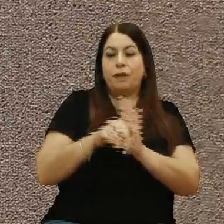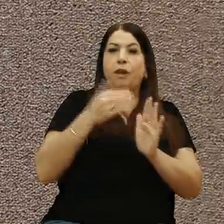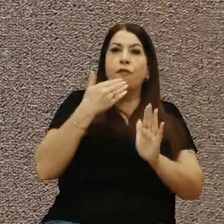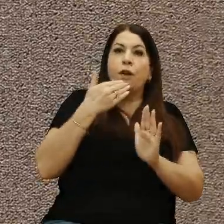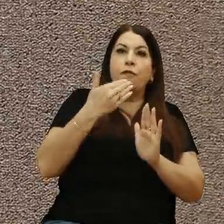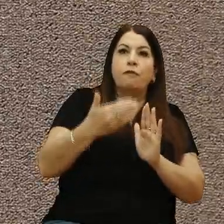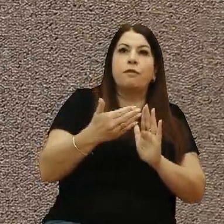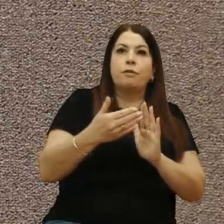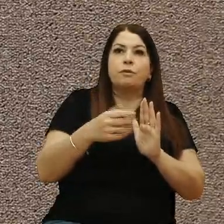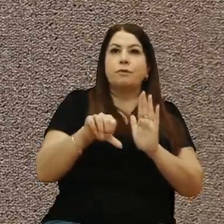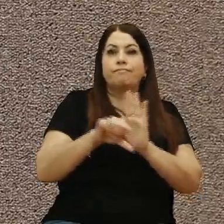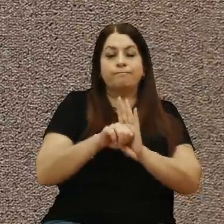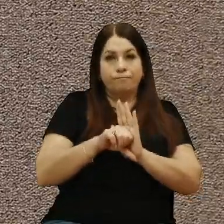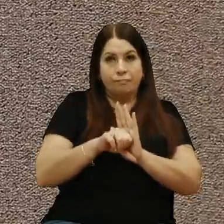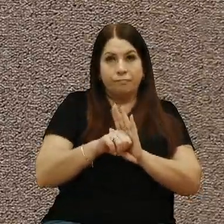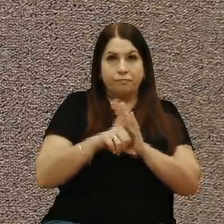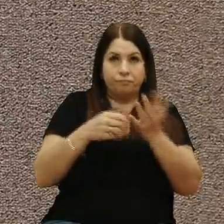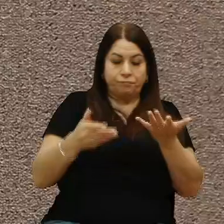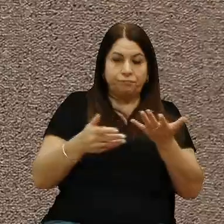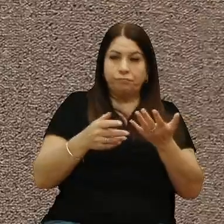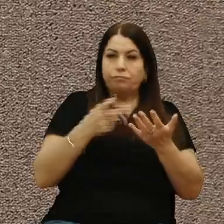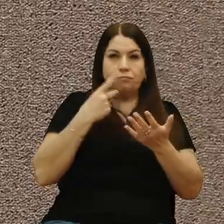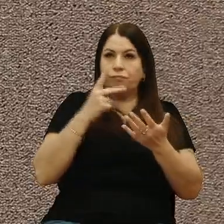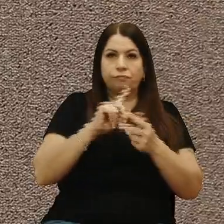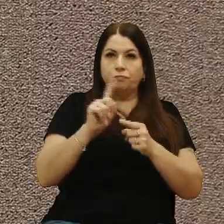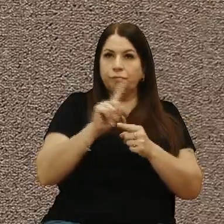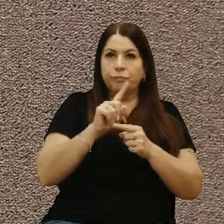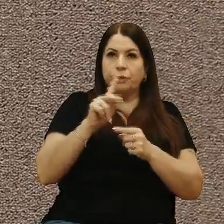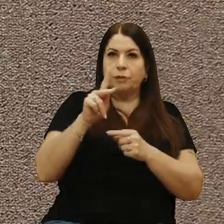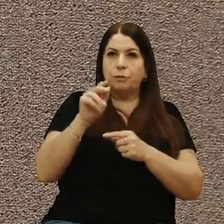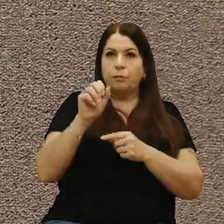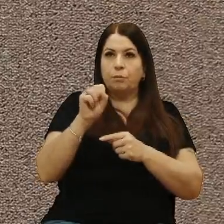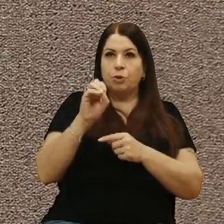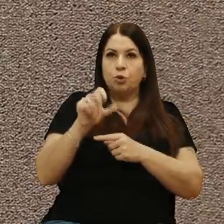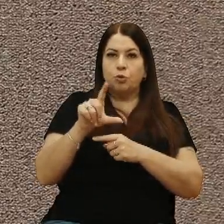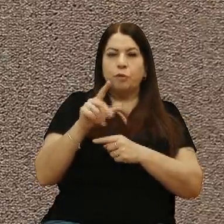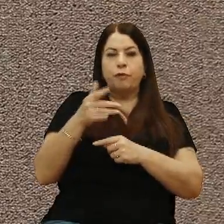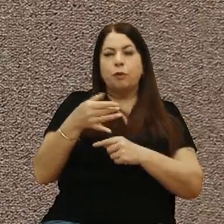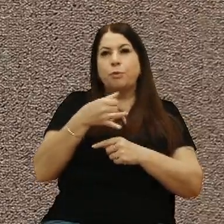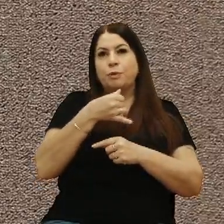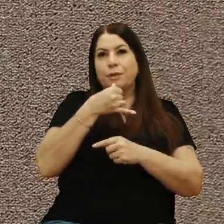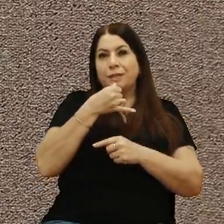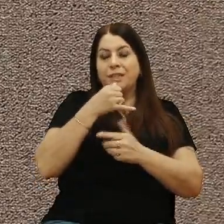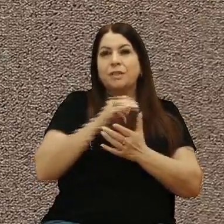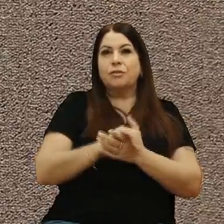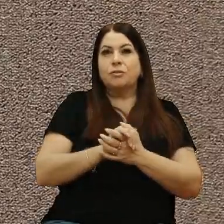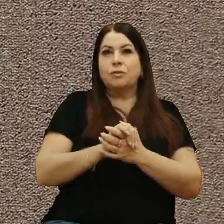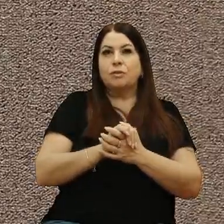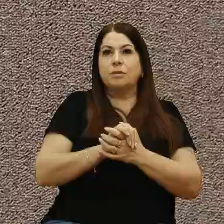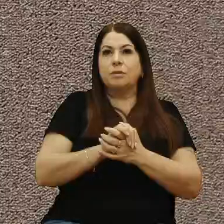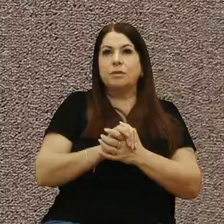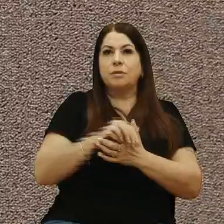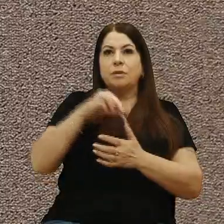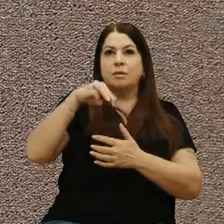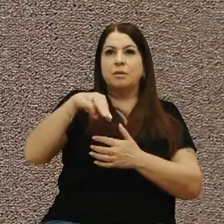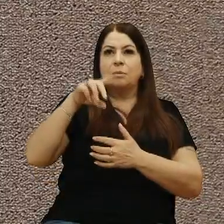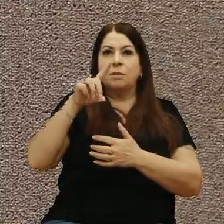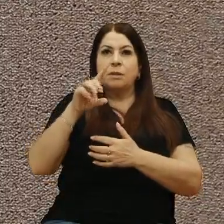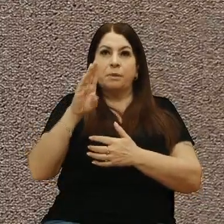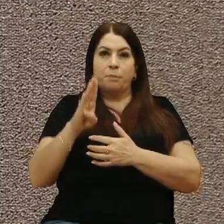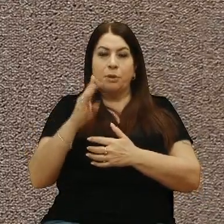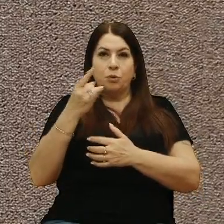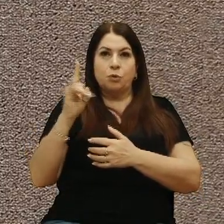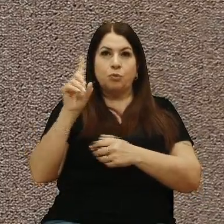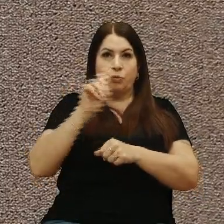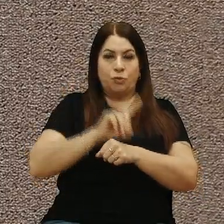favor dos criminosos. E aqui não vou citar nem só o PSOL, porque fiquei muito decepcionado com o MDB nesses